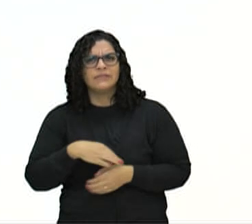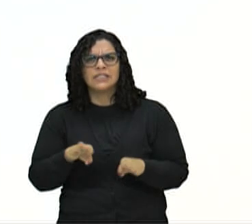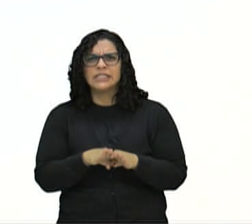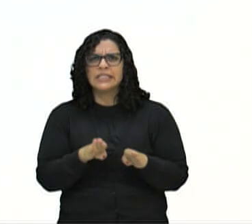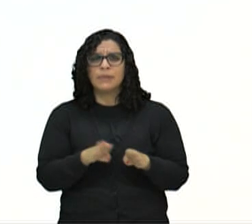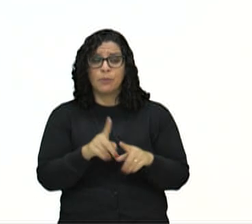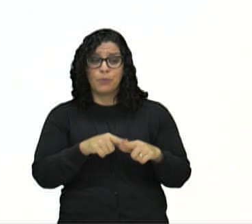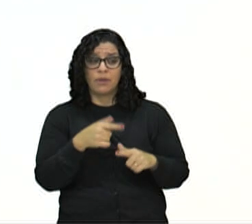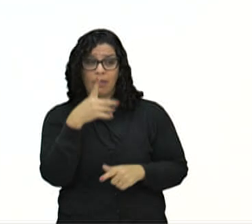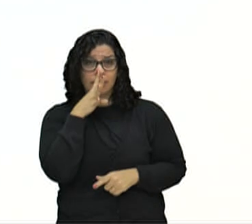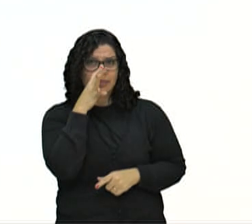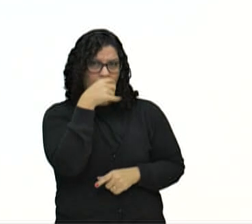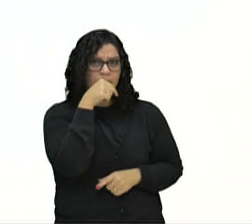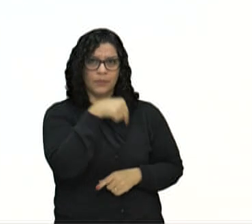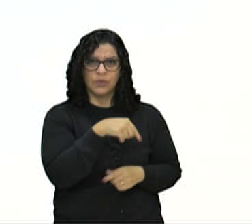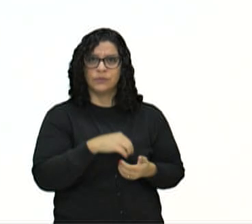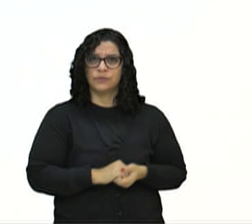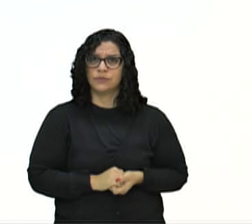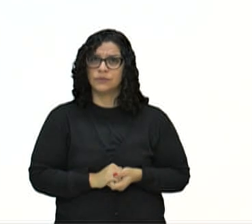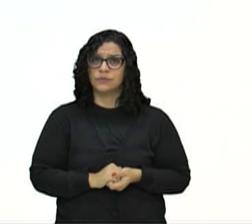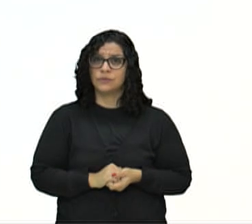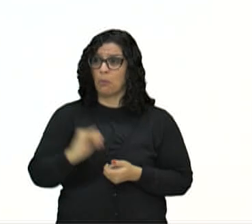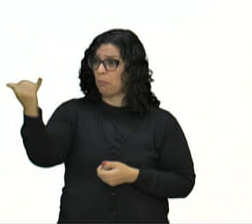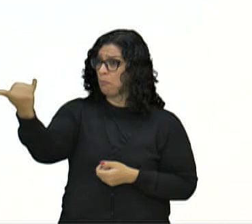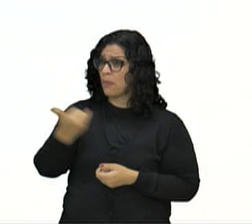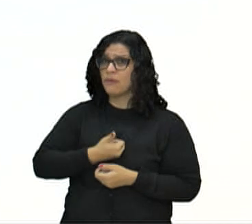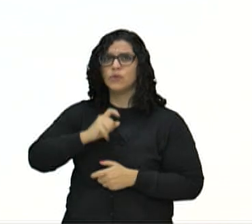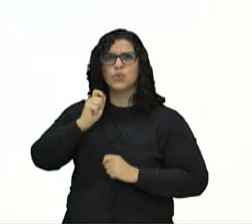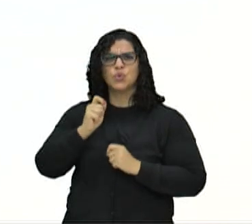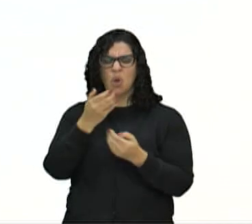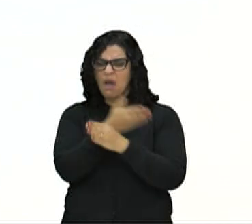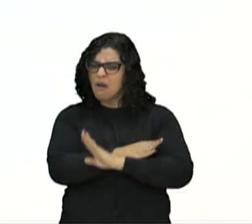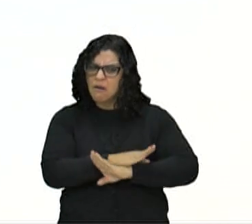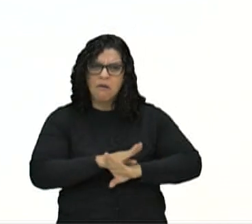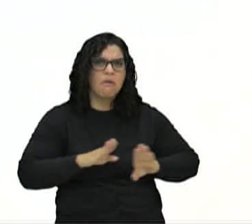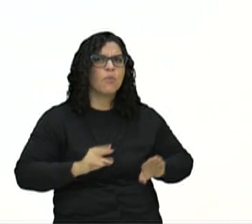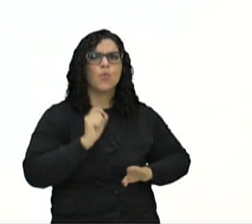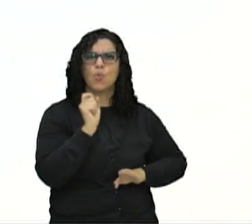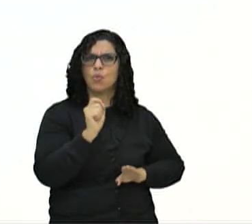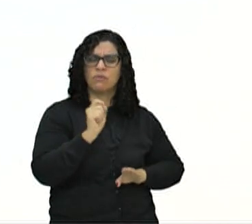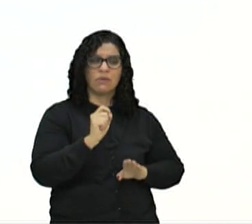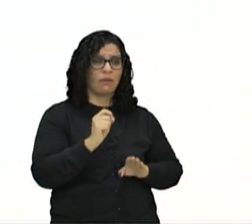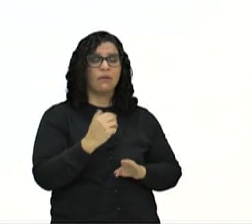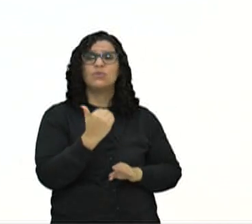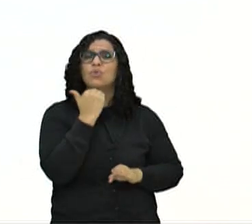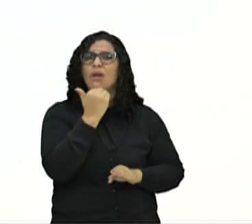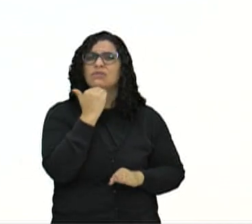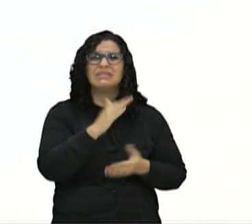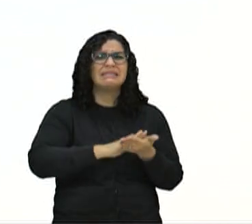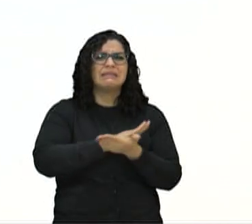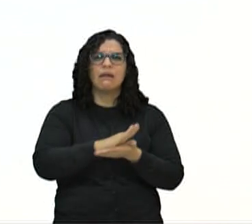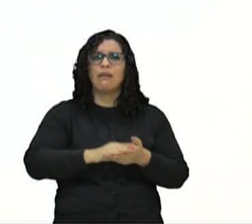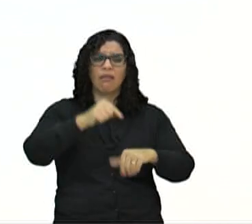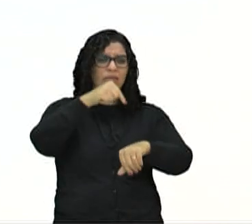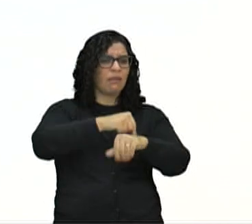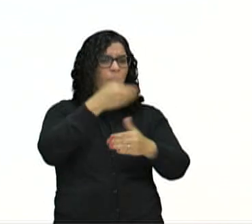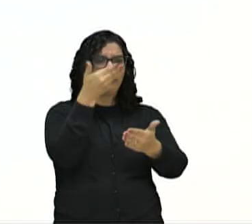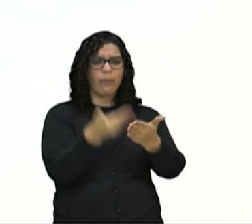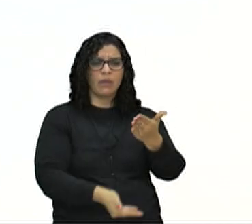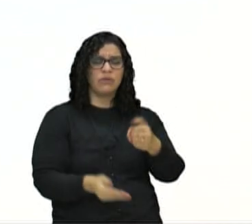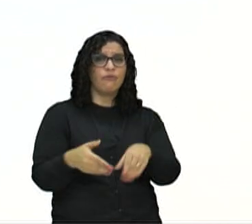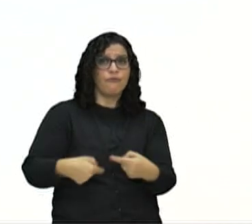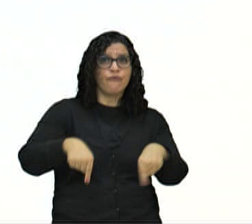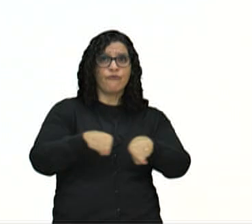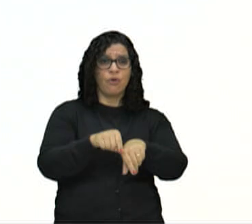com essa teimosia, declarou-me terminantemente que era tempo perdido falar a meu pai